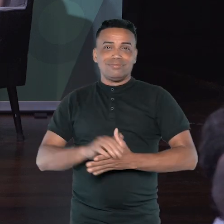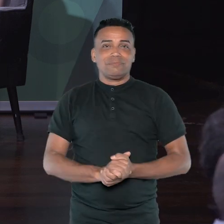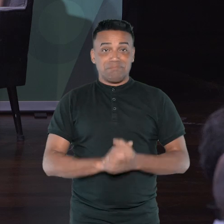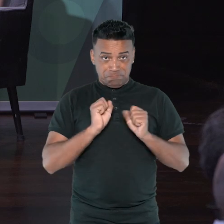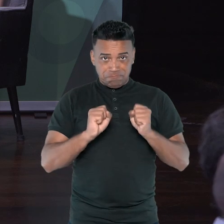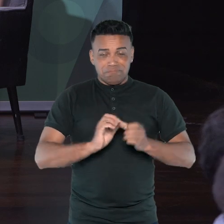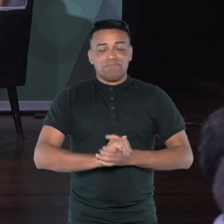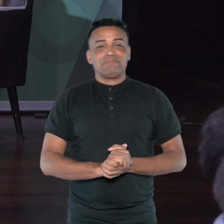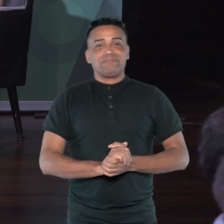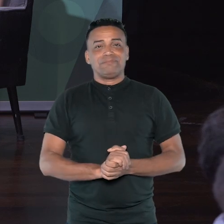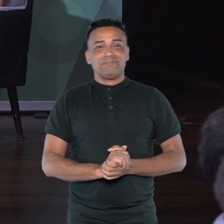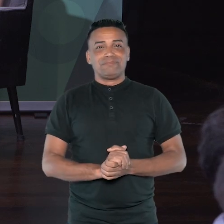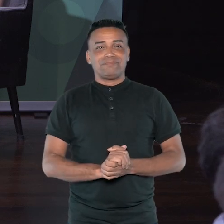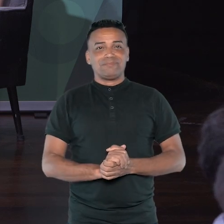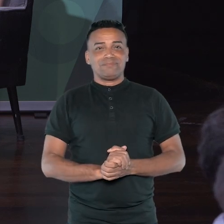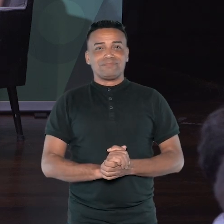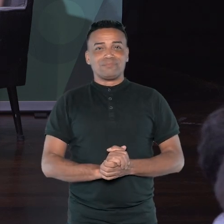Podemos?